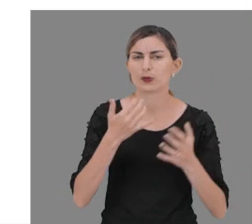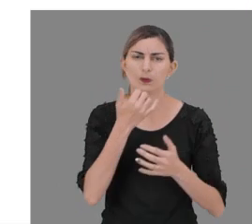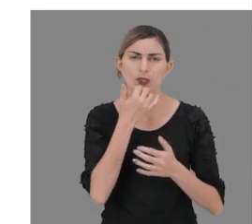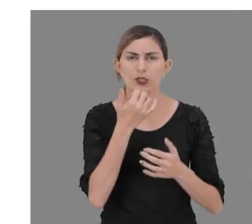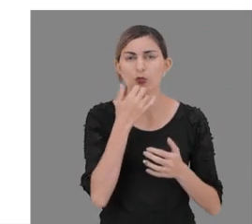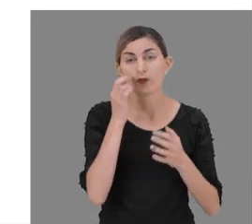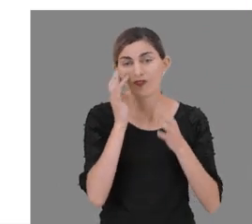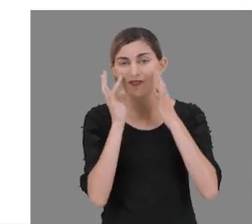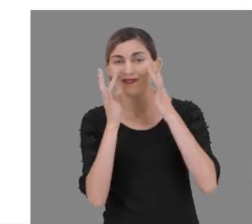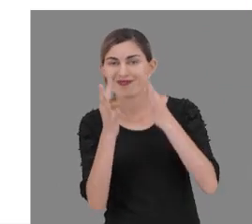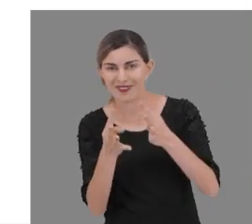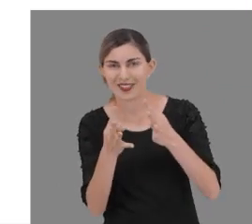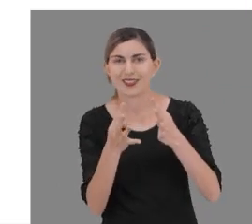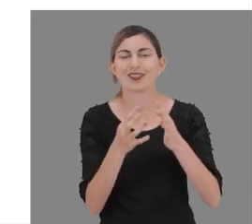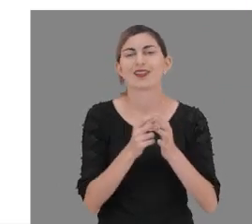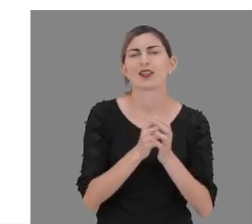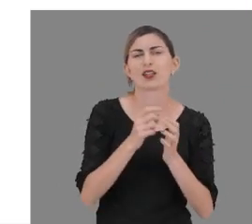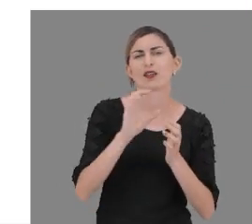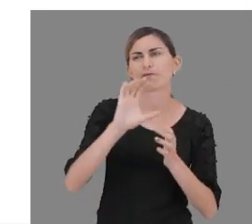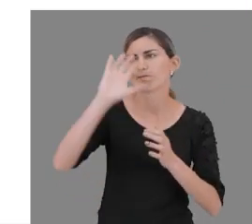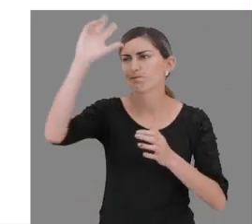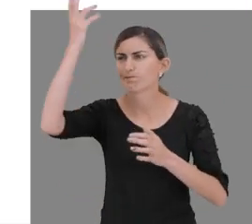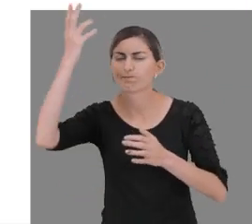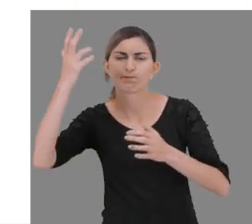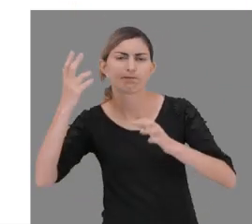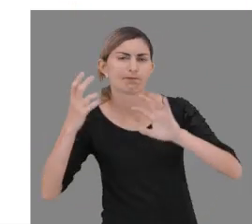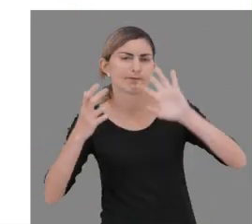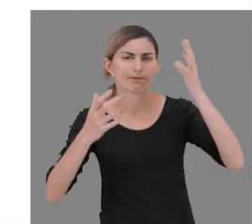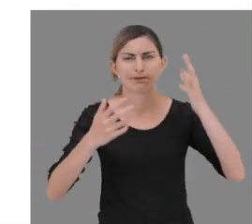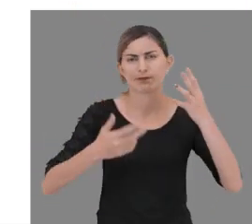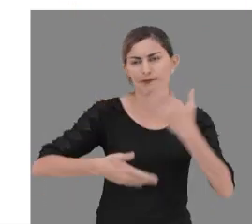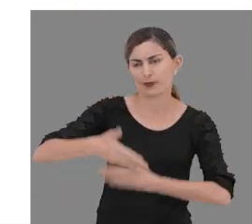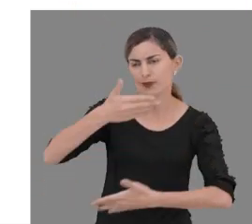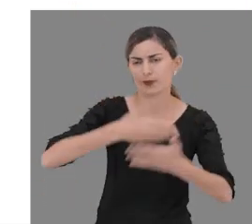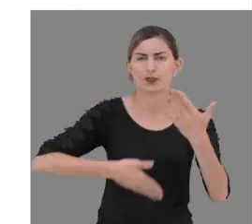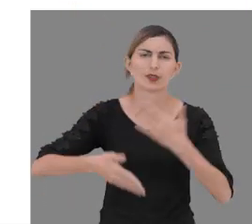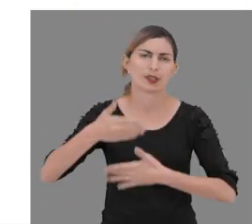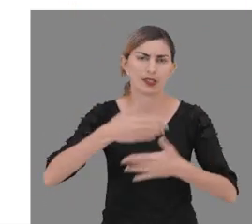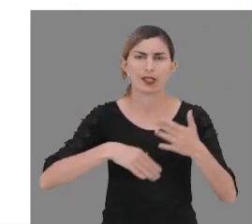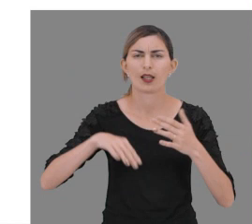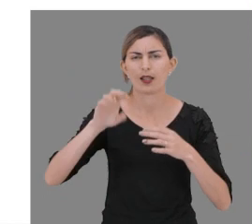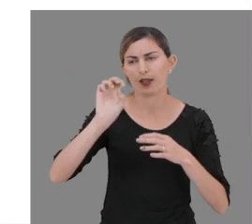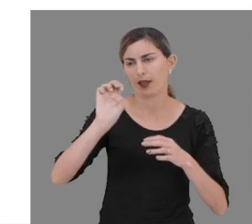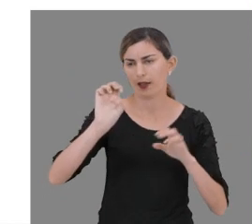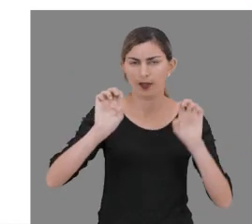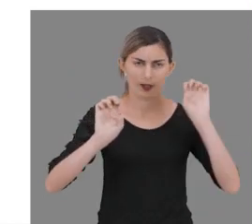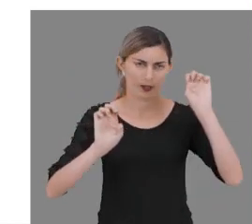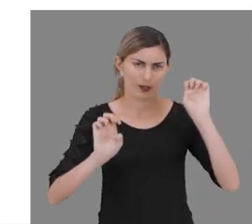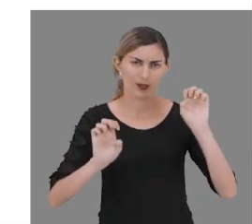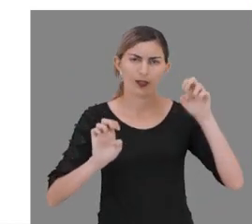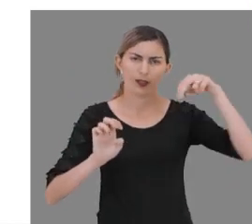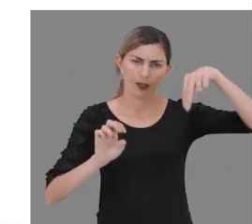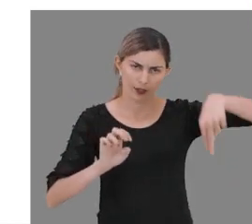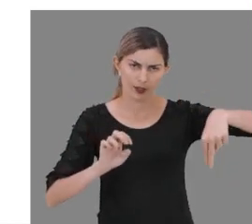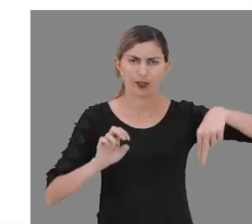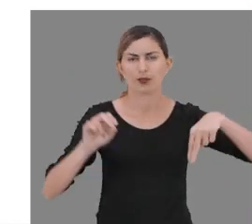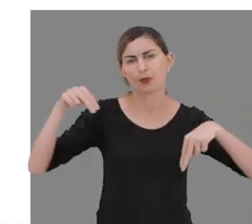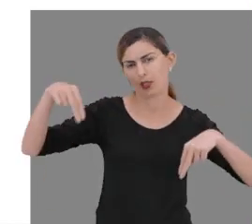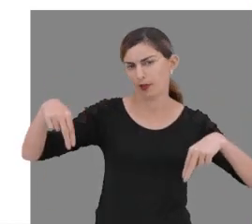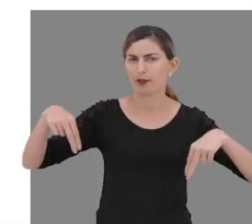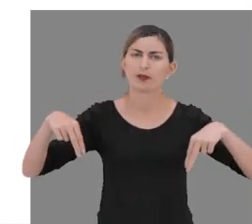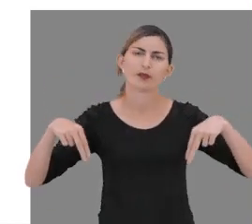cardinalidade, observe que a cardinalidade desse relacionamento é de N para